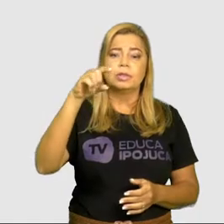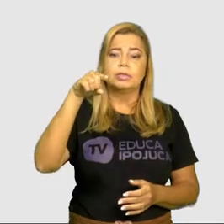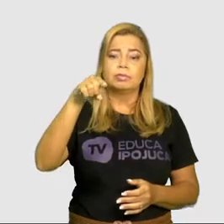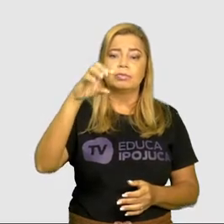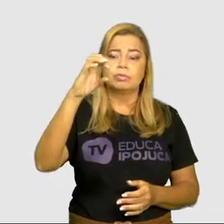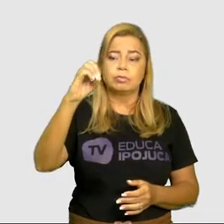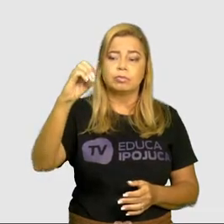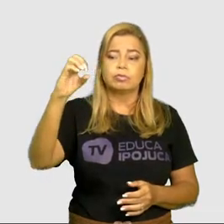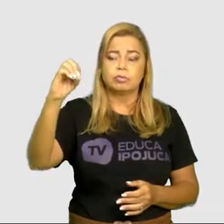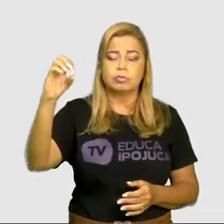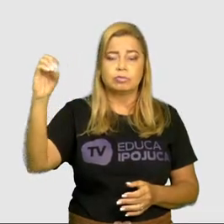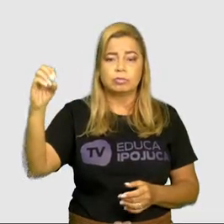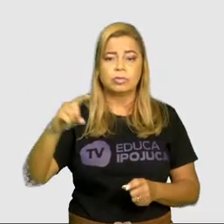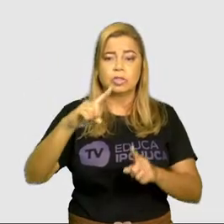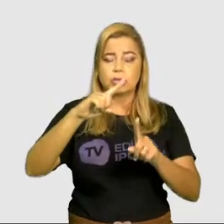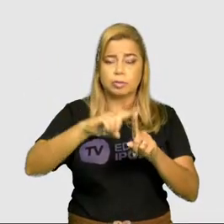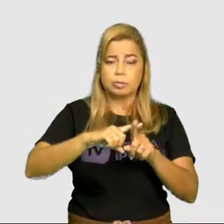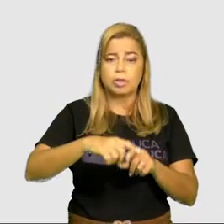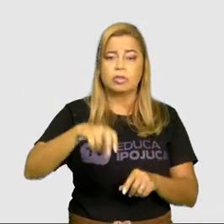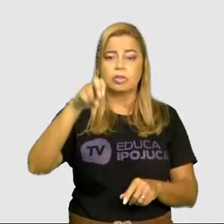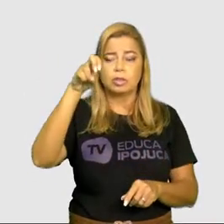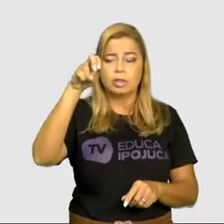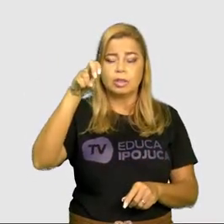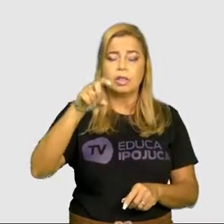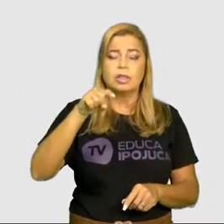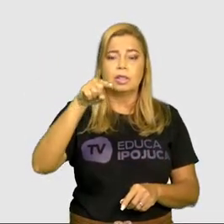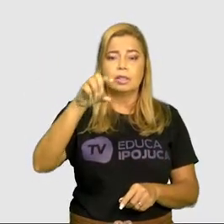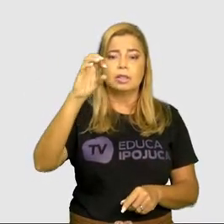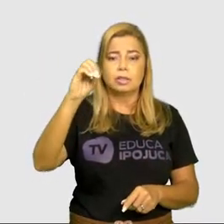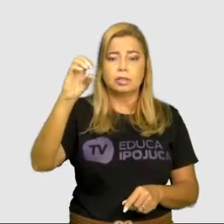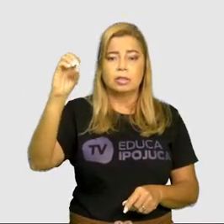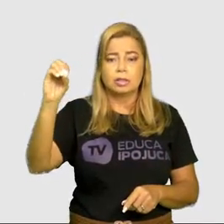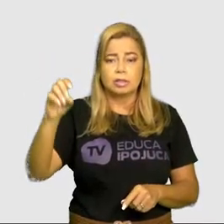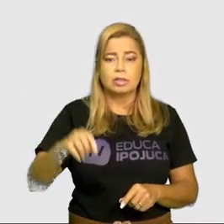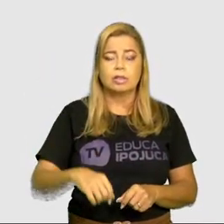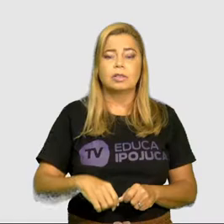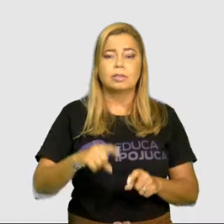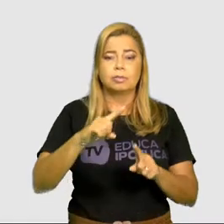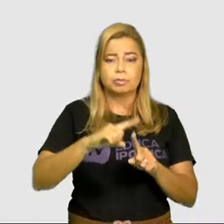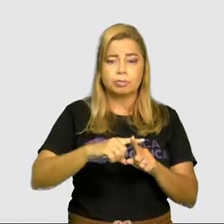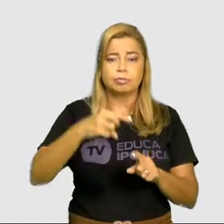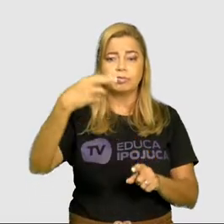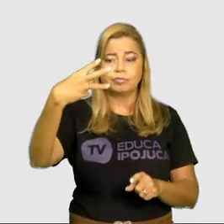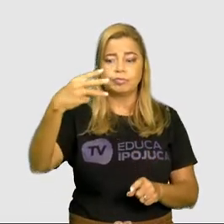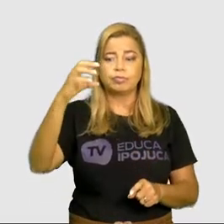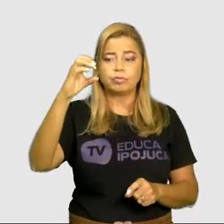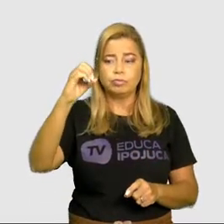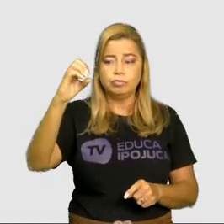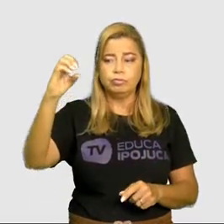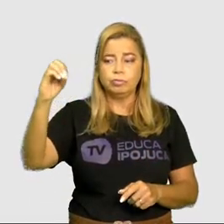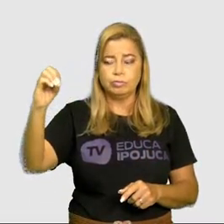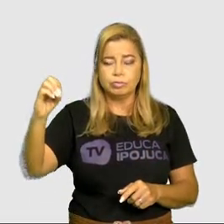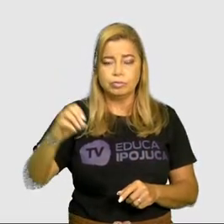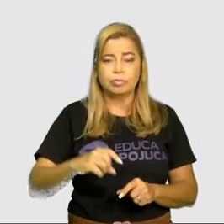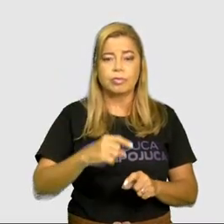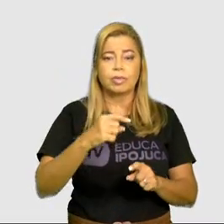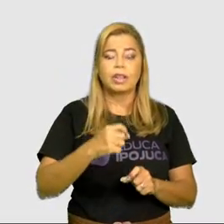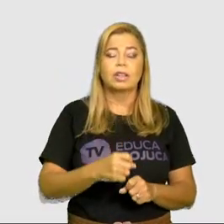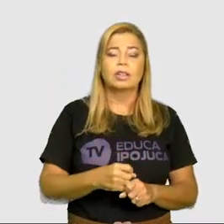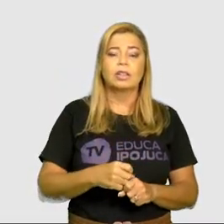15.000 mais 312 mil e trezentos 15320